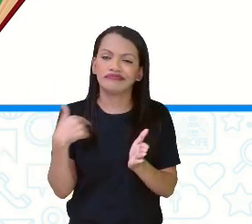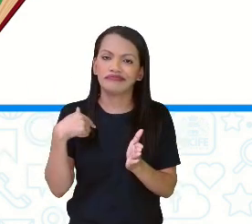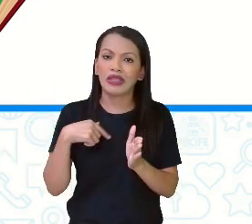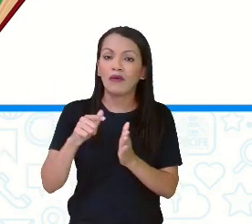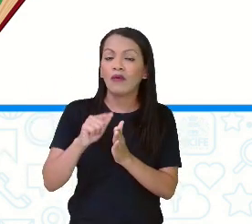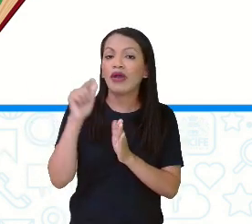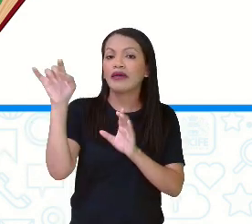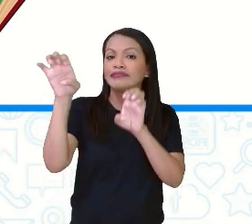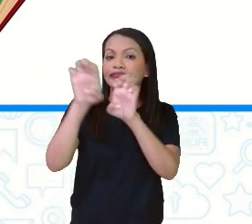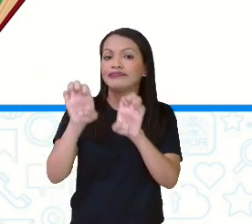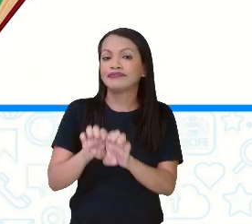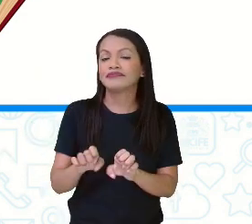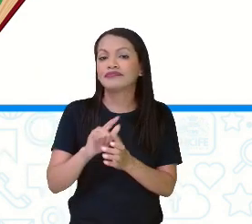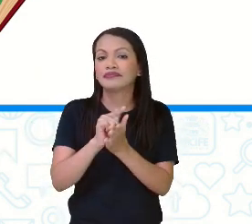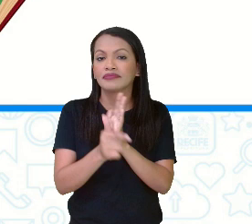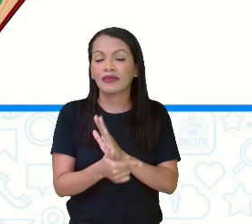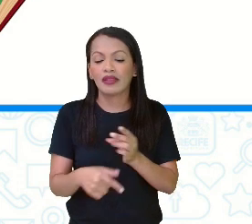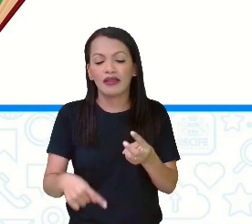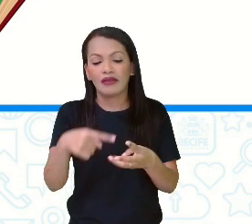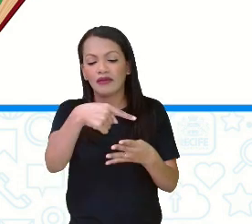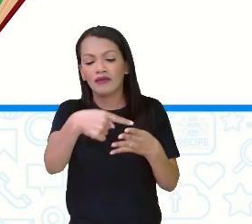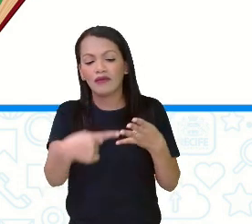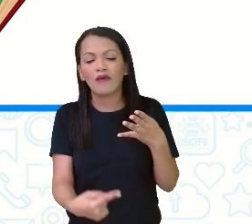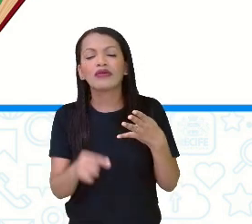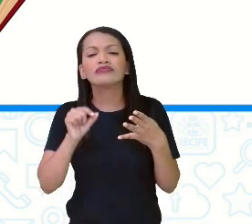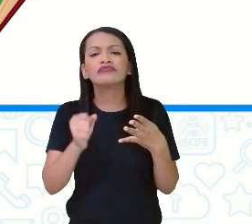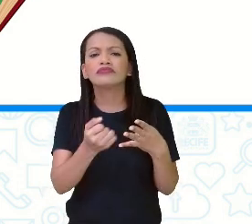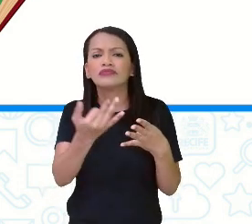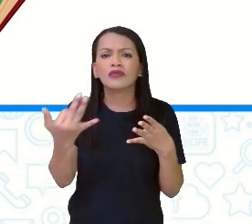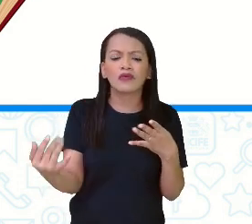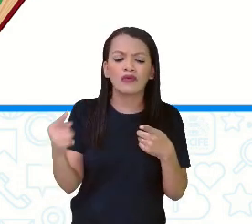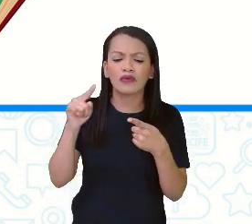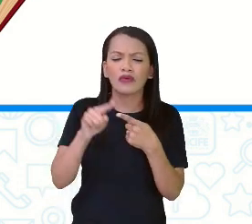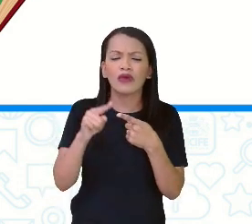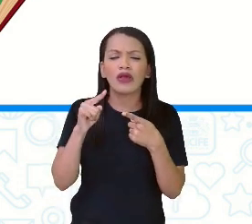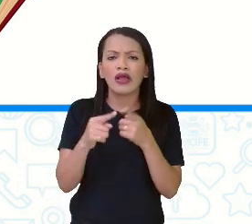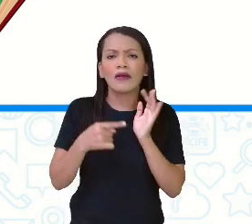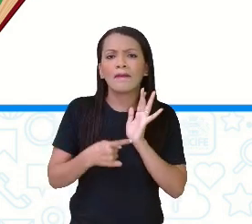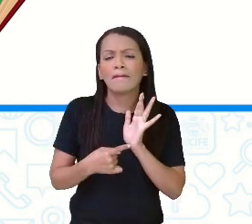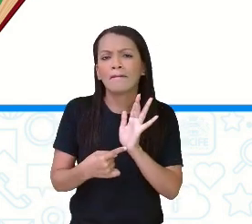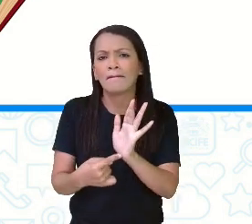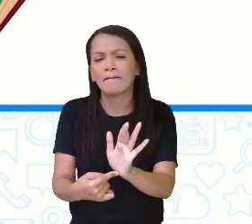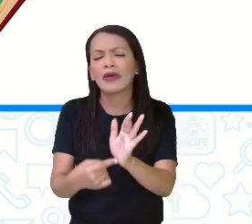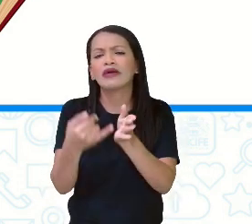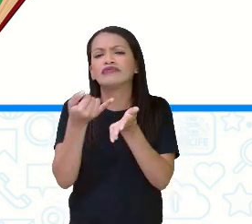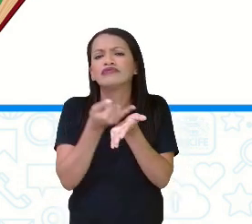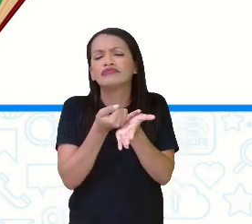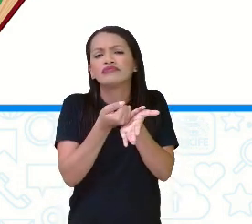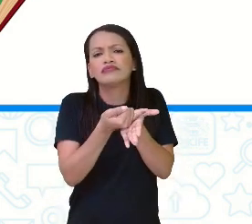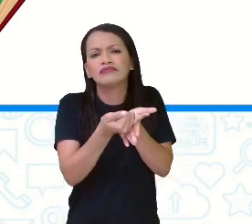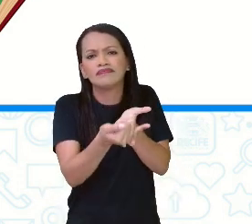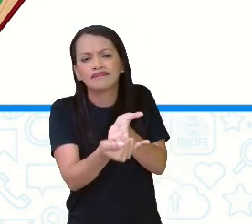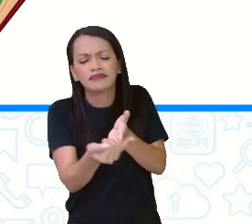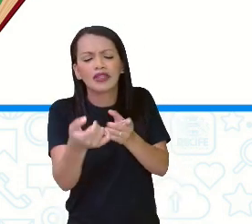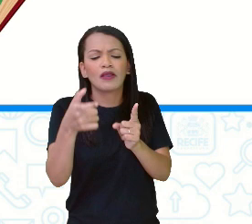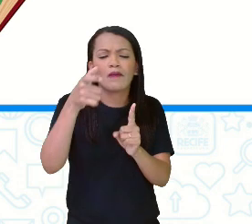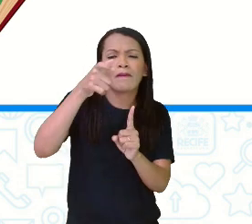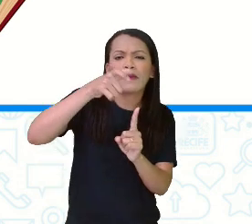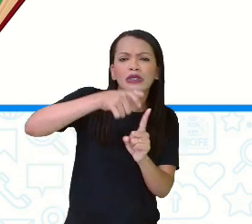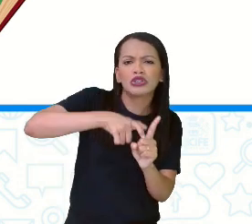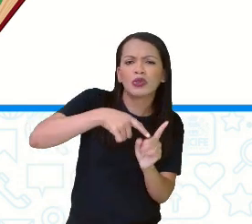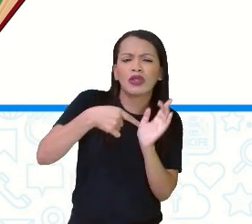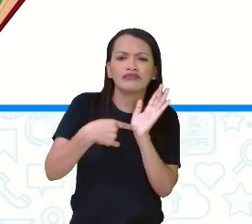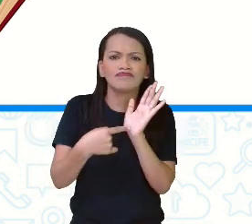textual é composta por 4 partes. Quais são elas? A apresentação do enredo, lá na introdução, você vai apresentando as